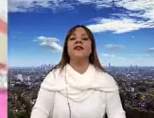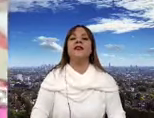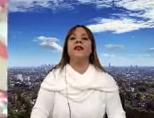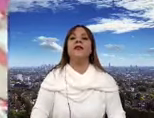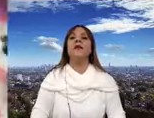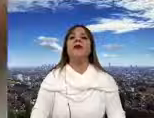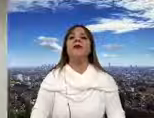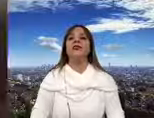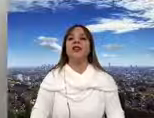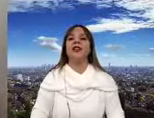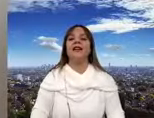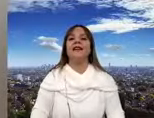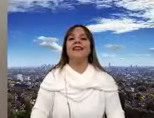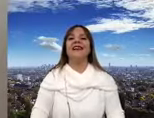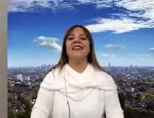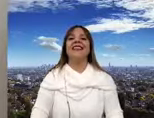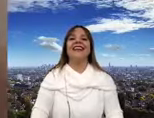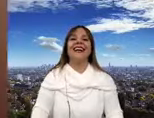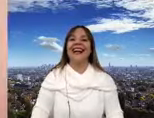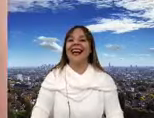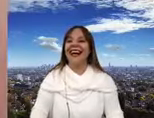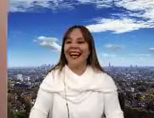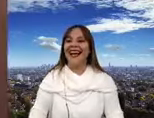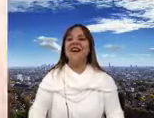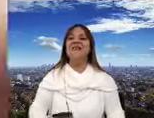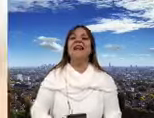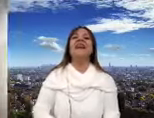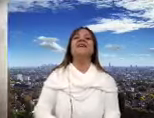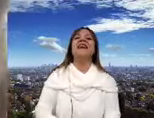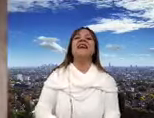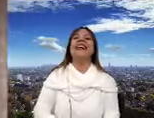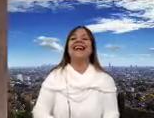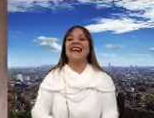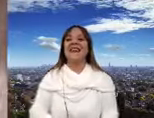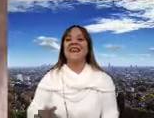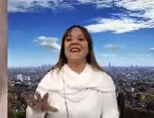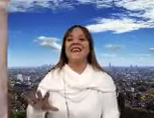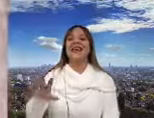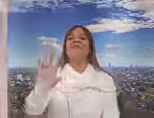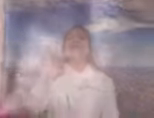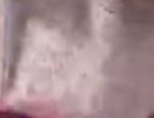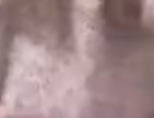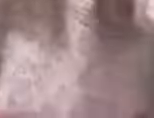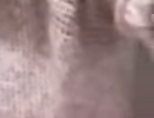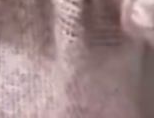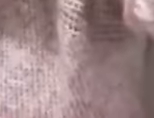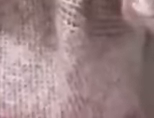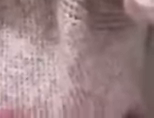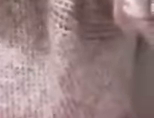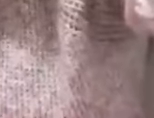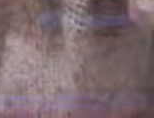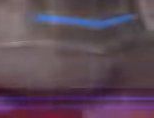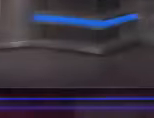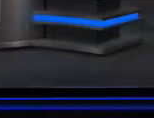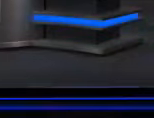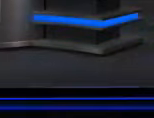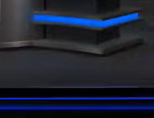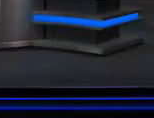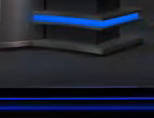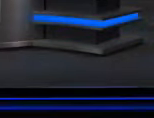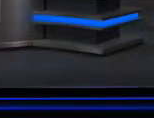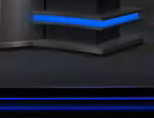boa, imagina. Lili. Não Peraí, sei como peraí. caiu o negócio. Peraí, pode arrumar aí. Enquanto isso, o diretor coloca a imagem aqui